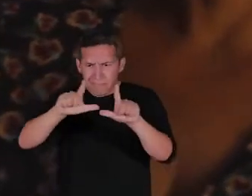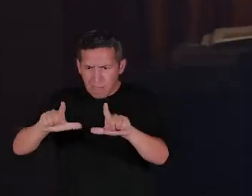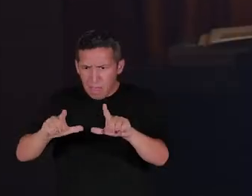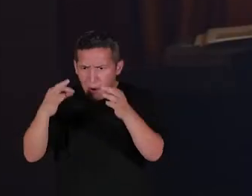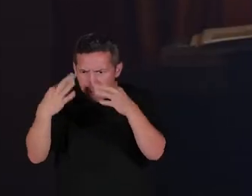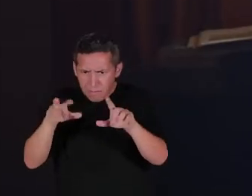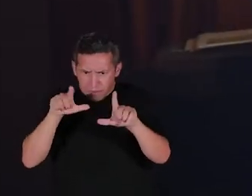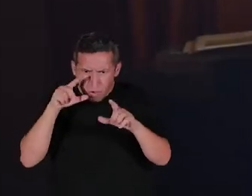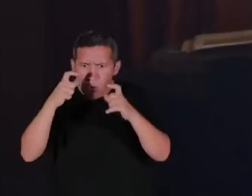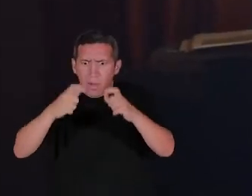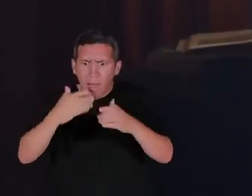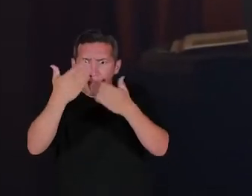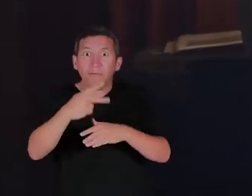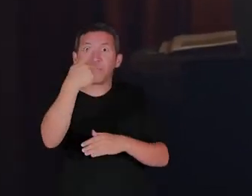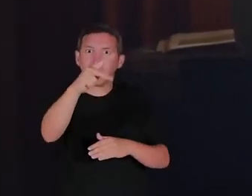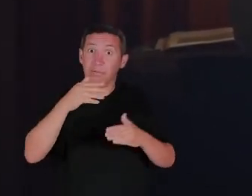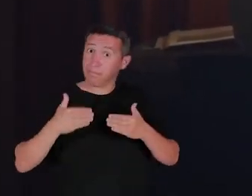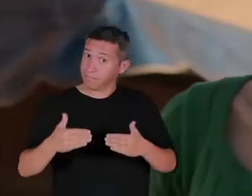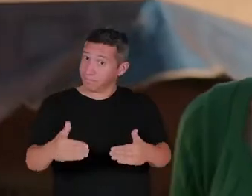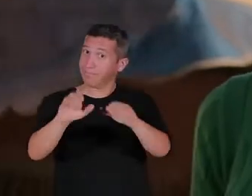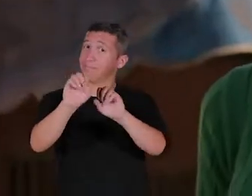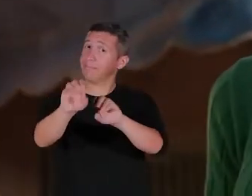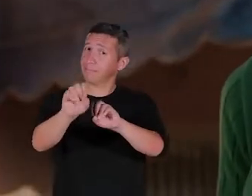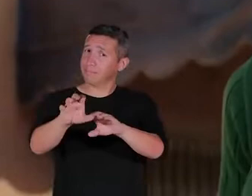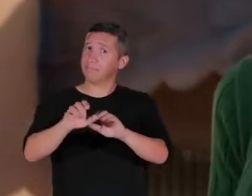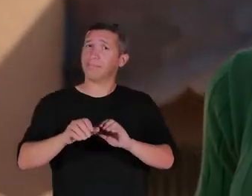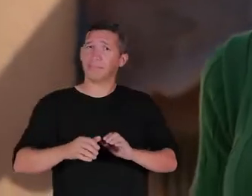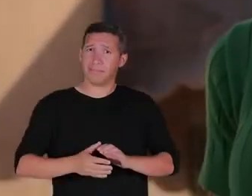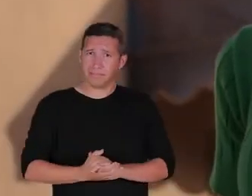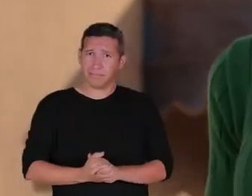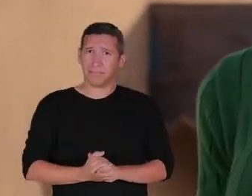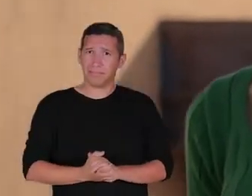Consulte seu local de prova e seu cartão de confirmação. Ministério da Educação.